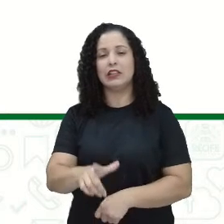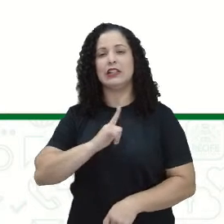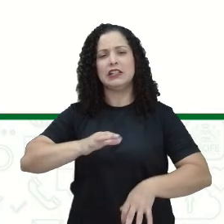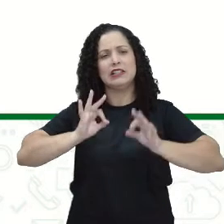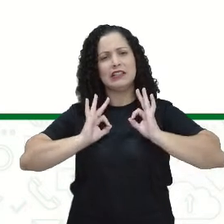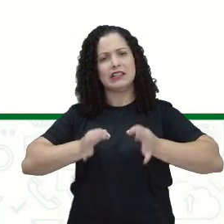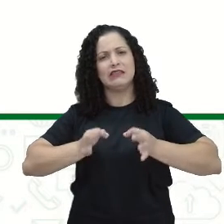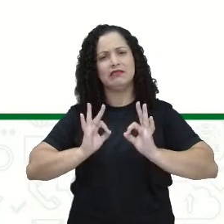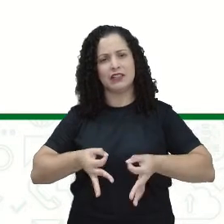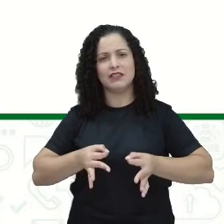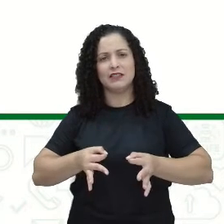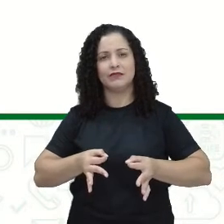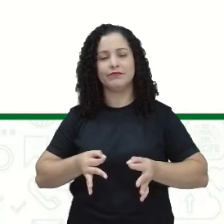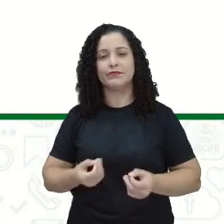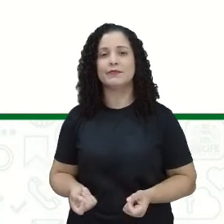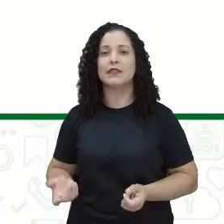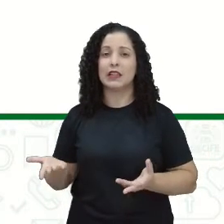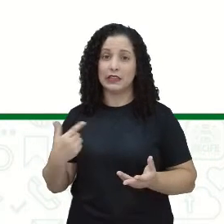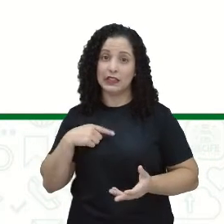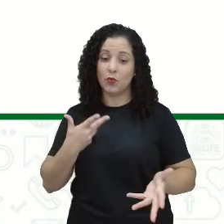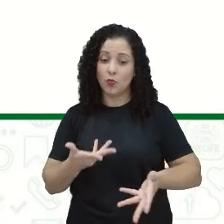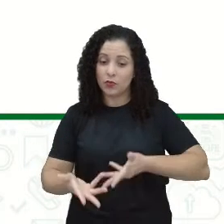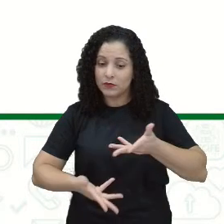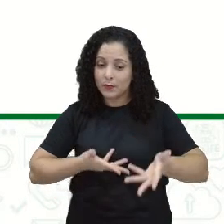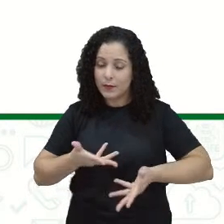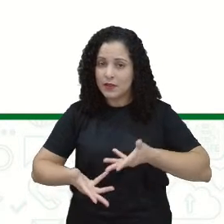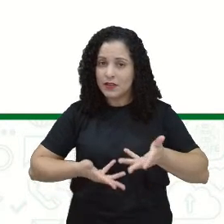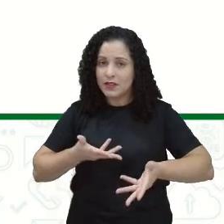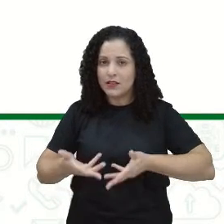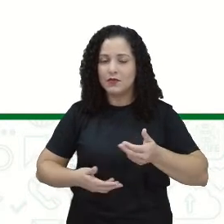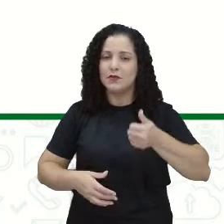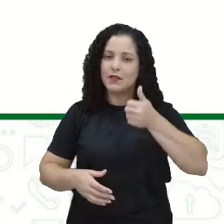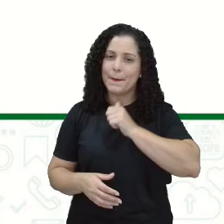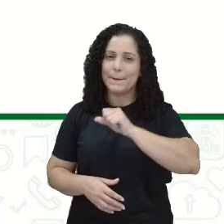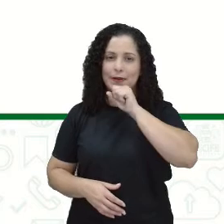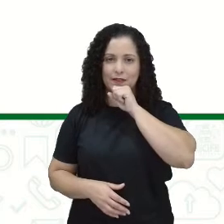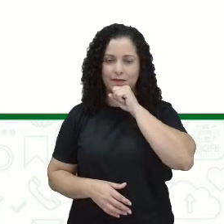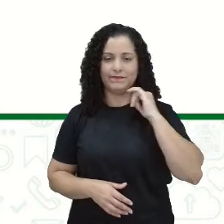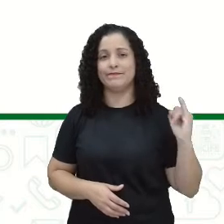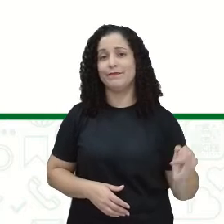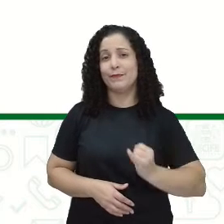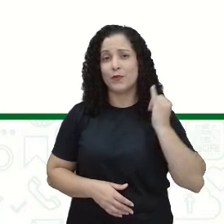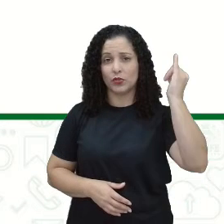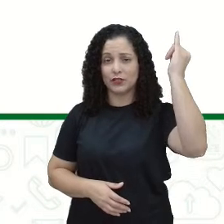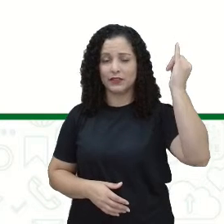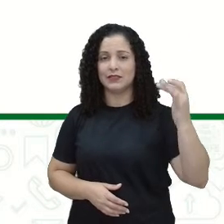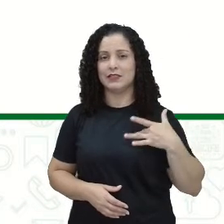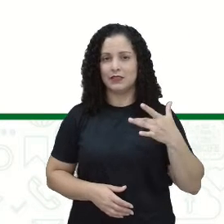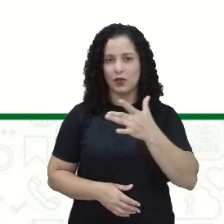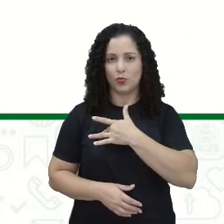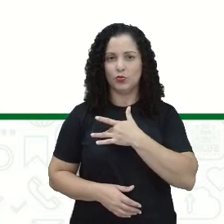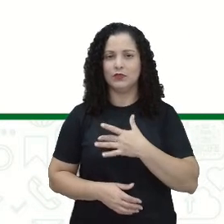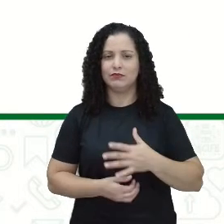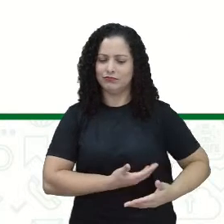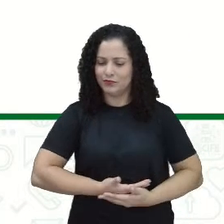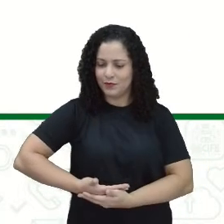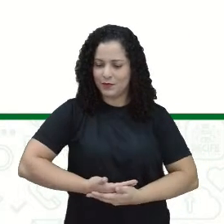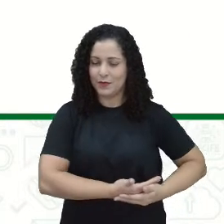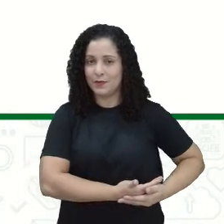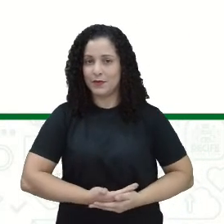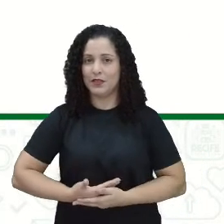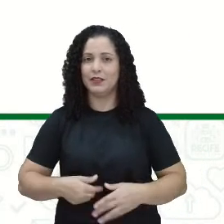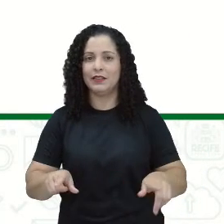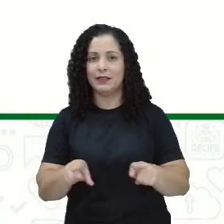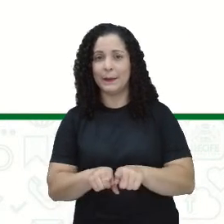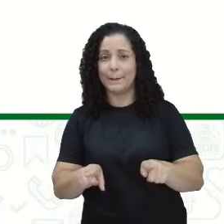bom pré-natal para as mães. Vai ser importante não apenas para a vida, para a saúde dessa criança, mas também para a vida